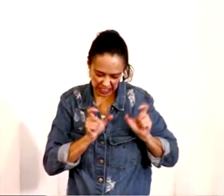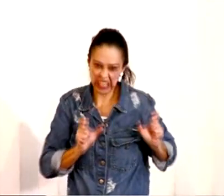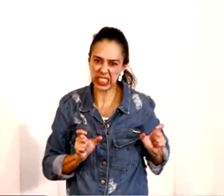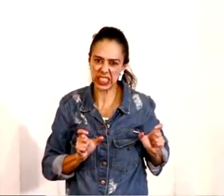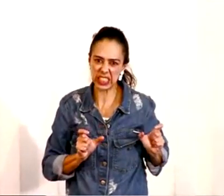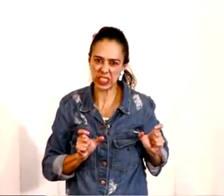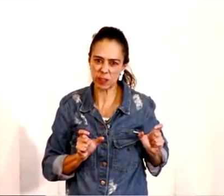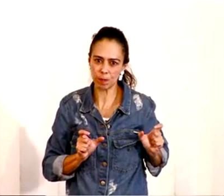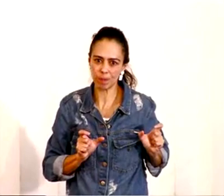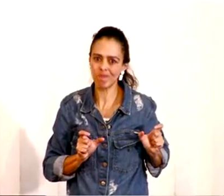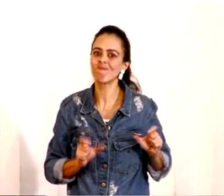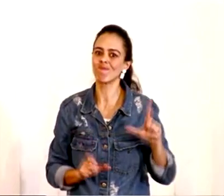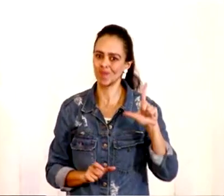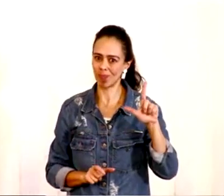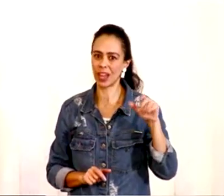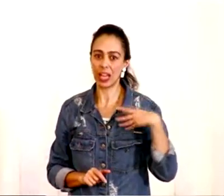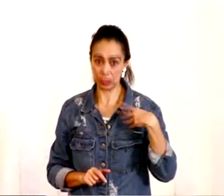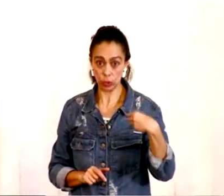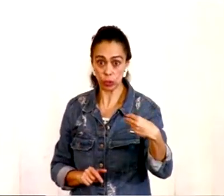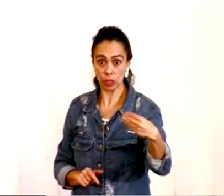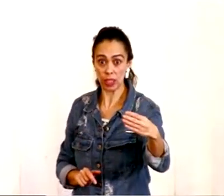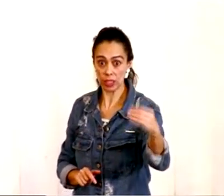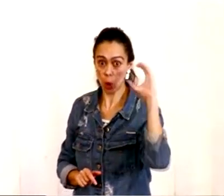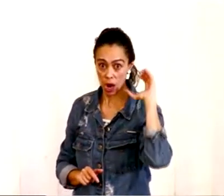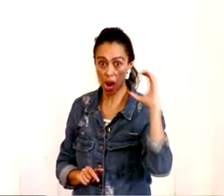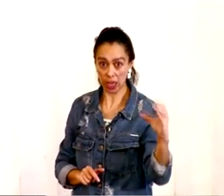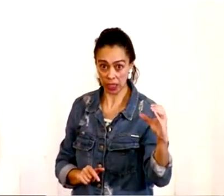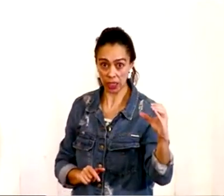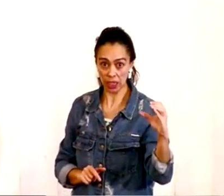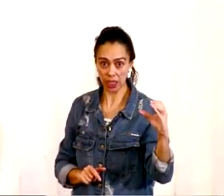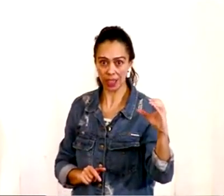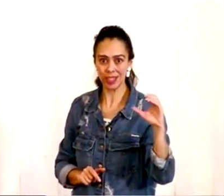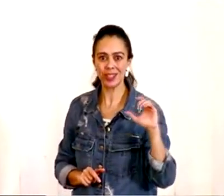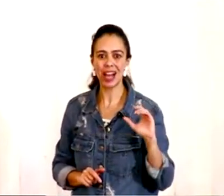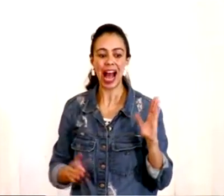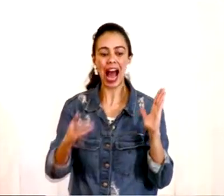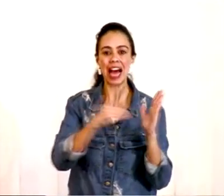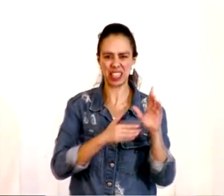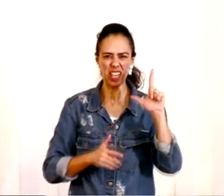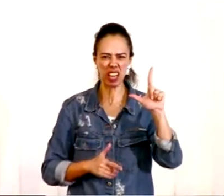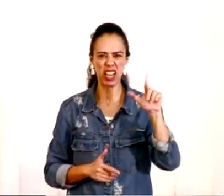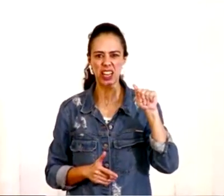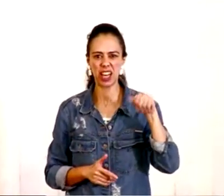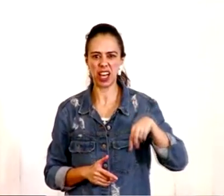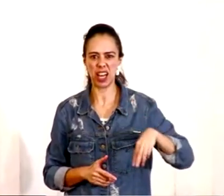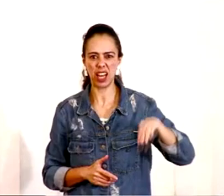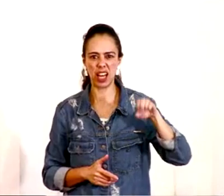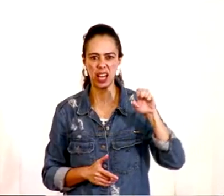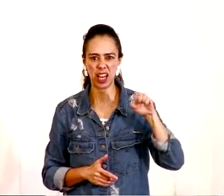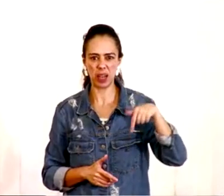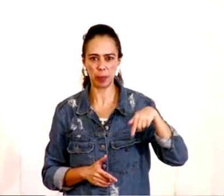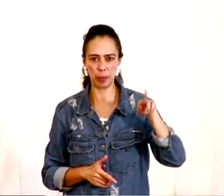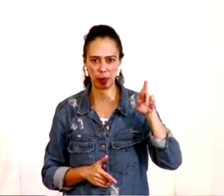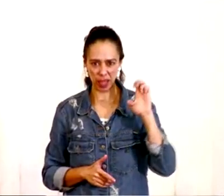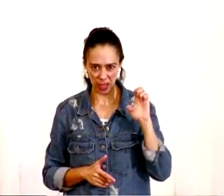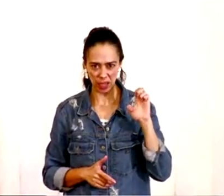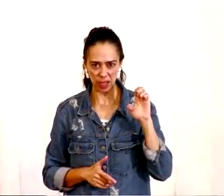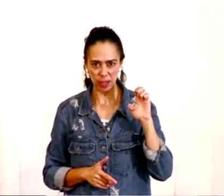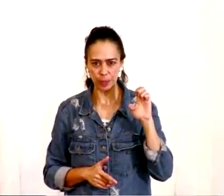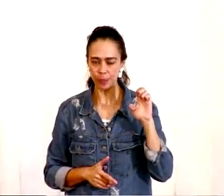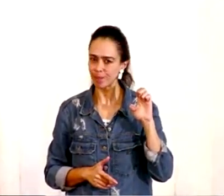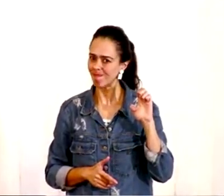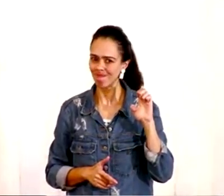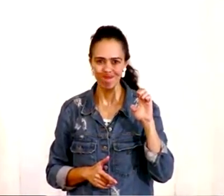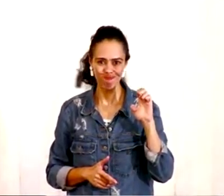Em primeiro lugar, Lameque, ele introduz, rompendo com aquilo que Deus deixou como bênção, que era